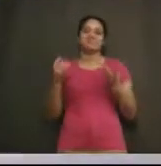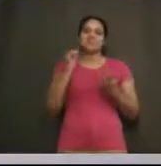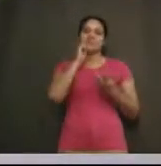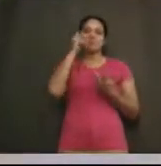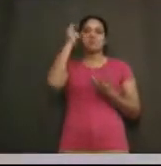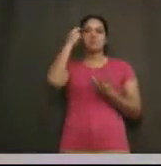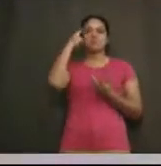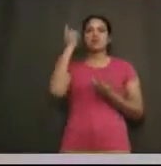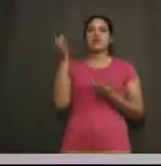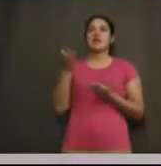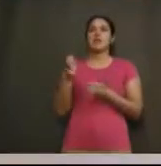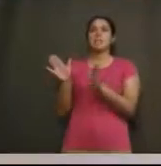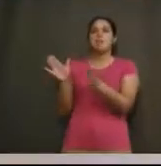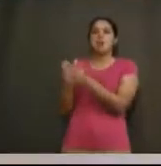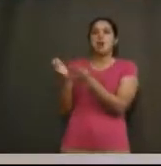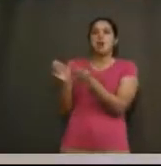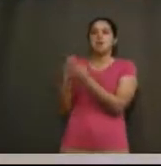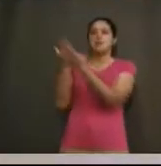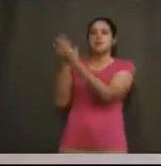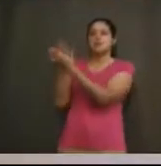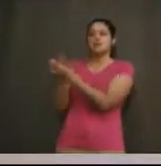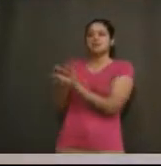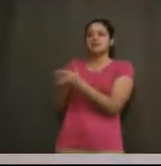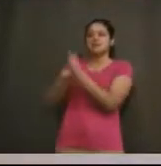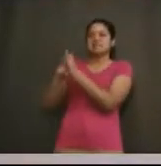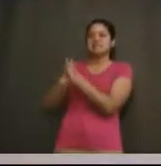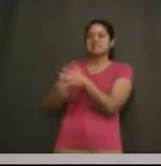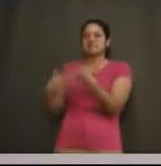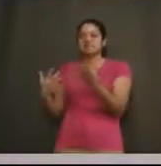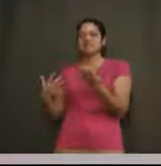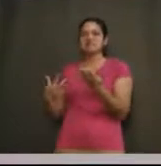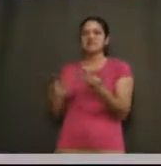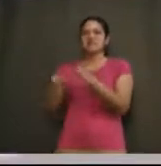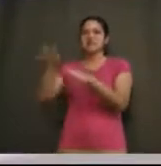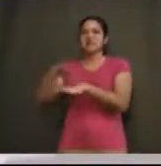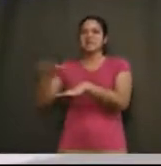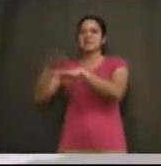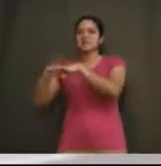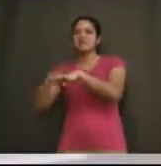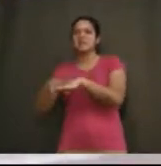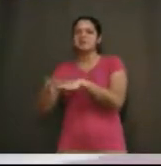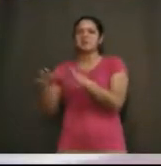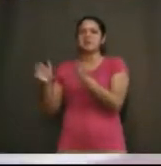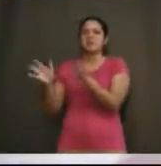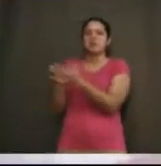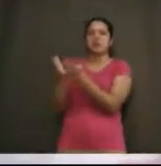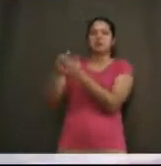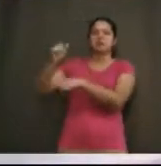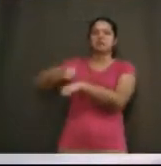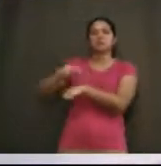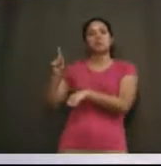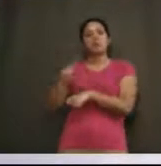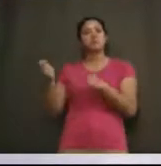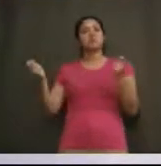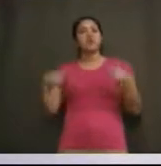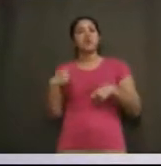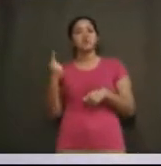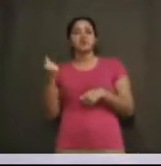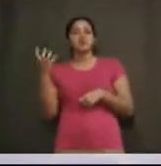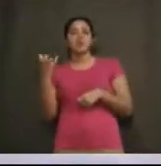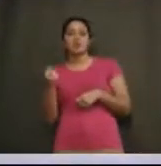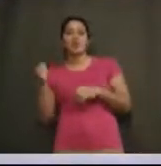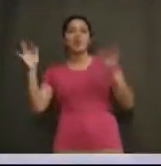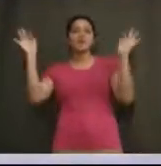ser muito pobre fazendo como professor, como pesquisador em matemática. É possível você se sentir realizado